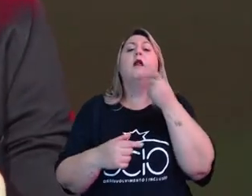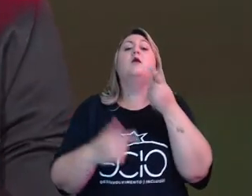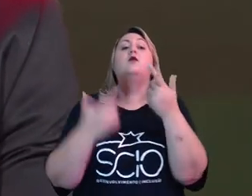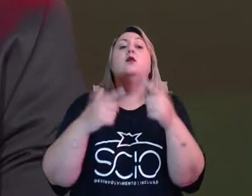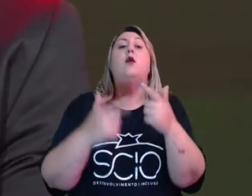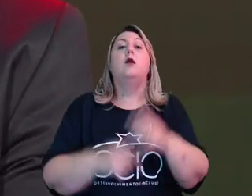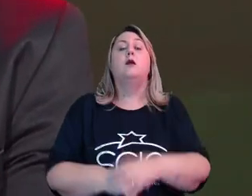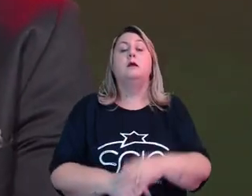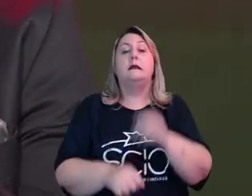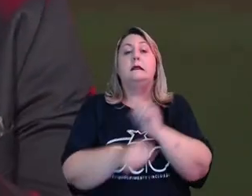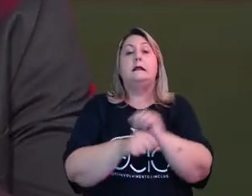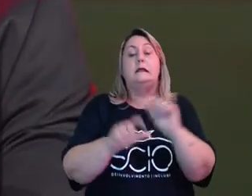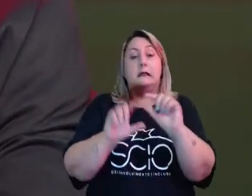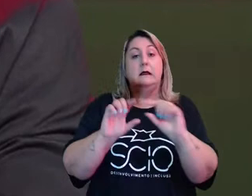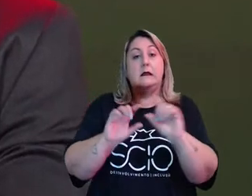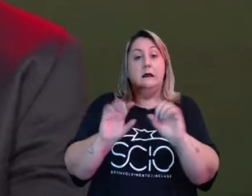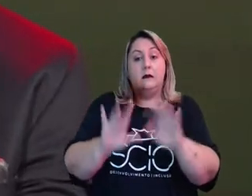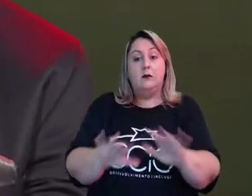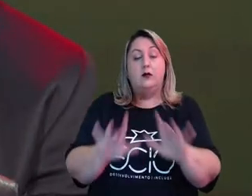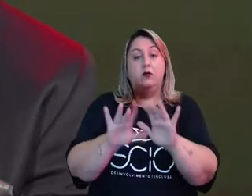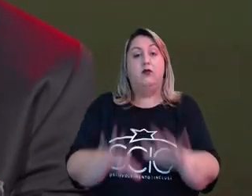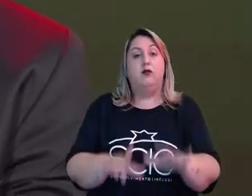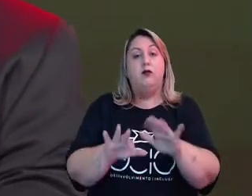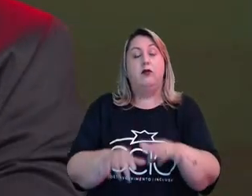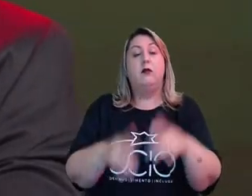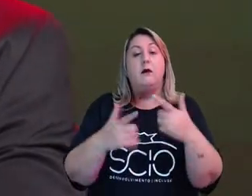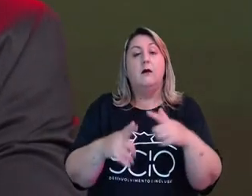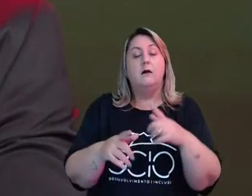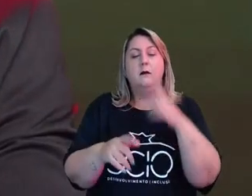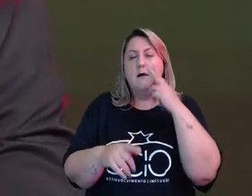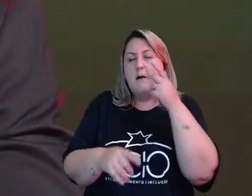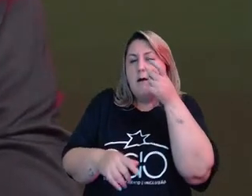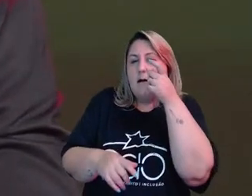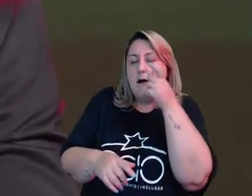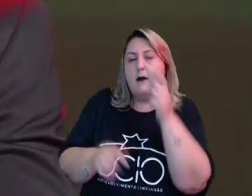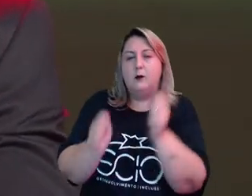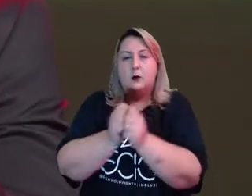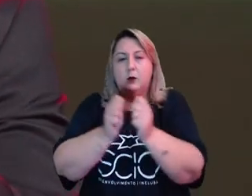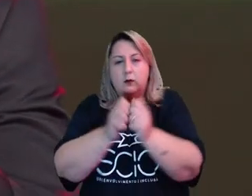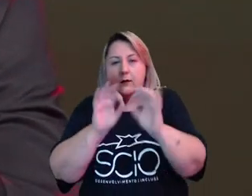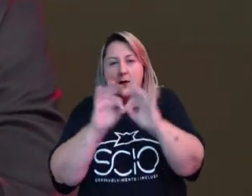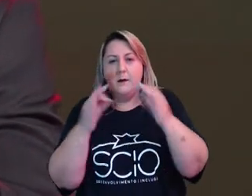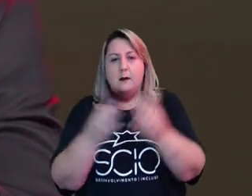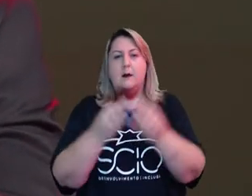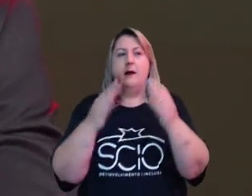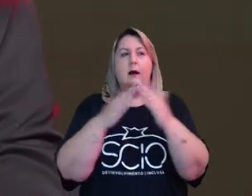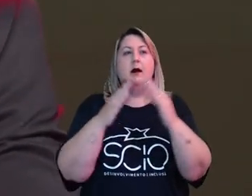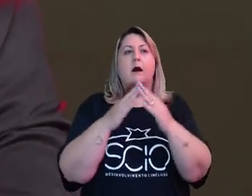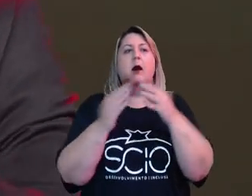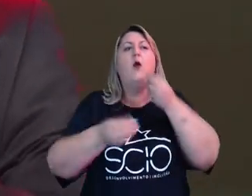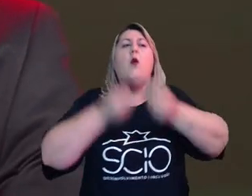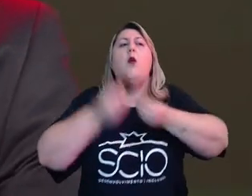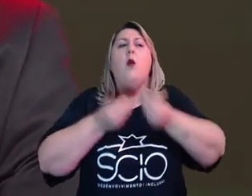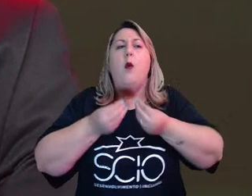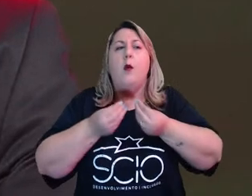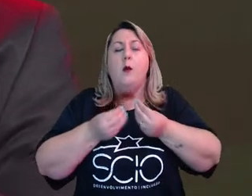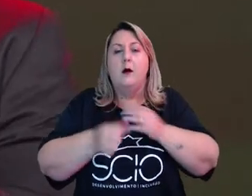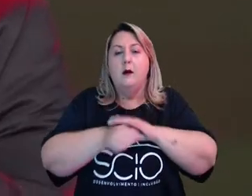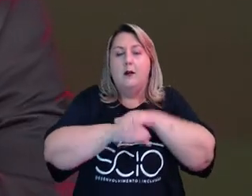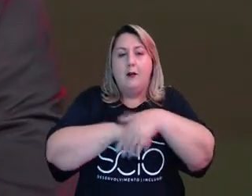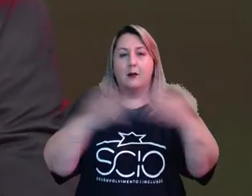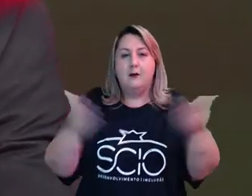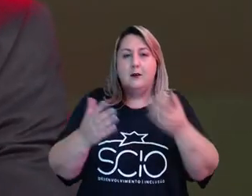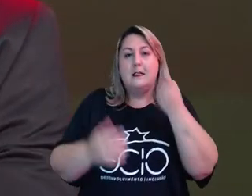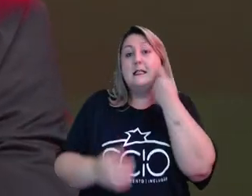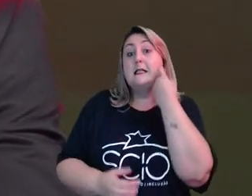falando, escreve aqui no chat da onde você está, se você está assistindo com a família, está na sua casa, como que você está nessa noite